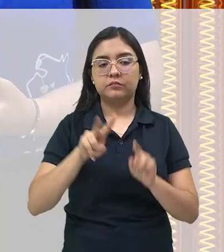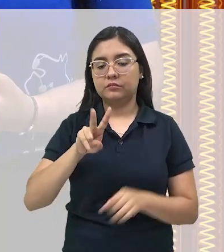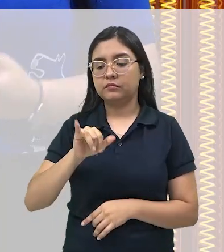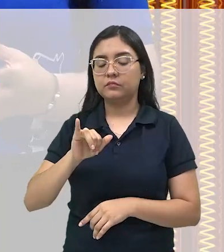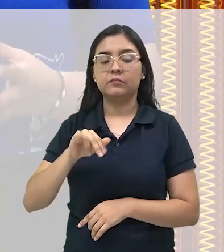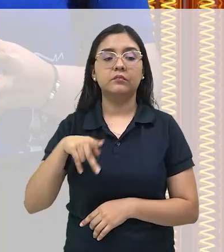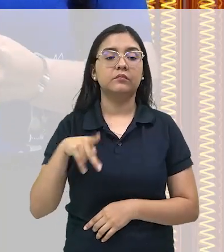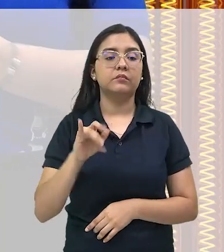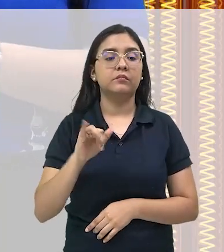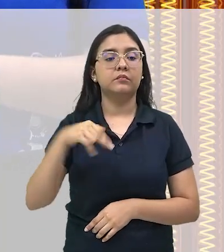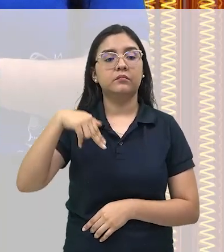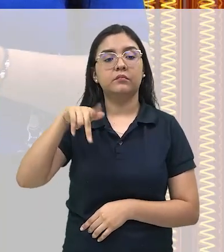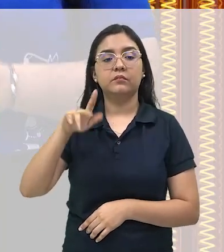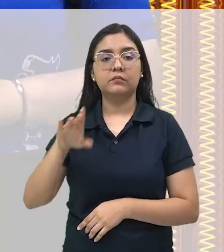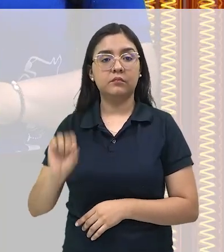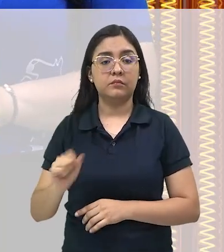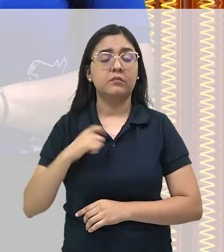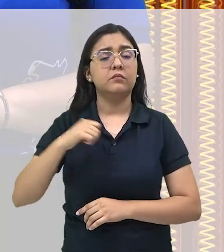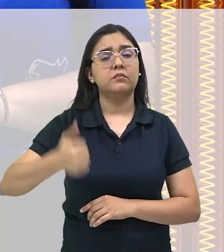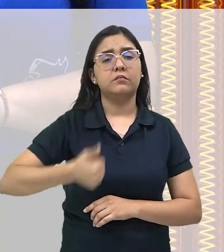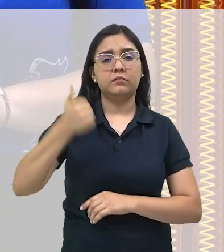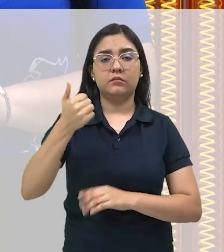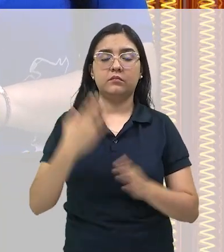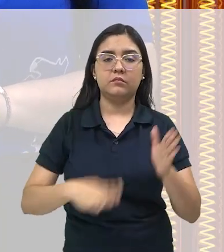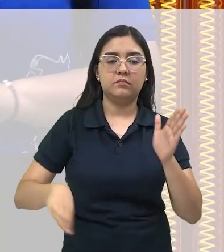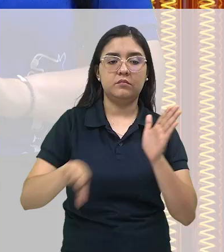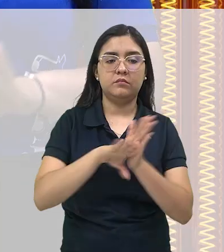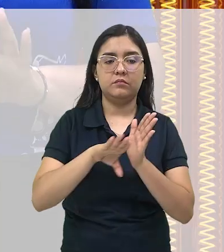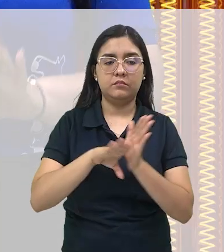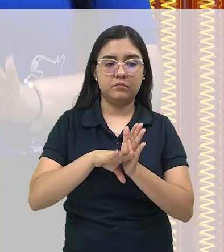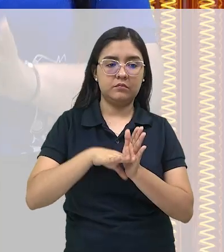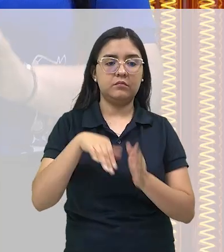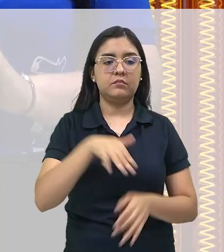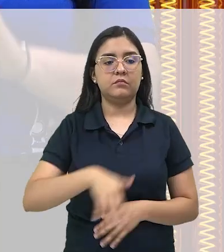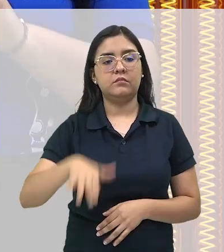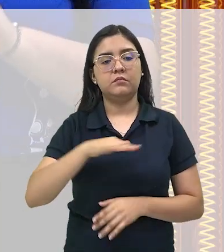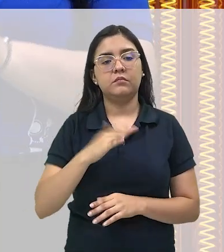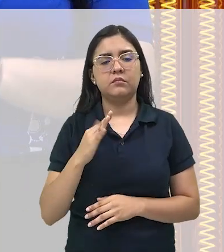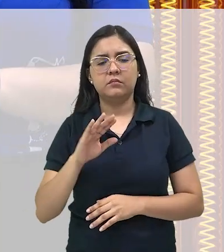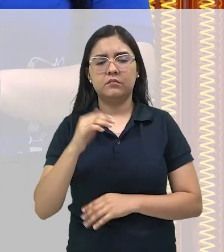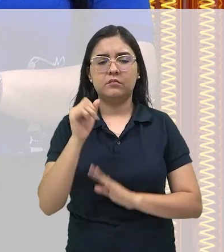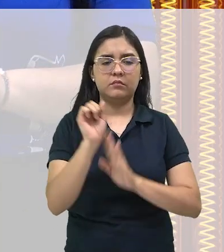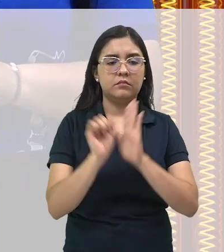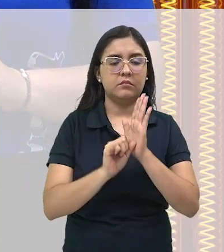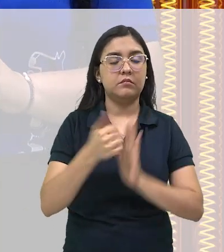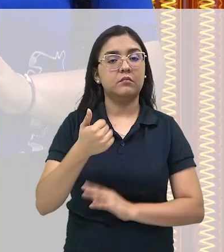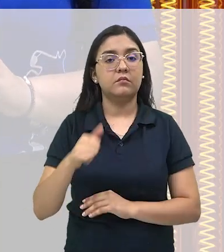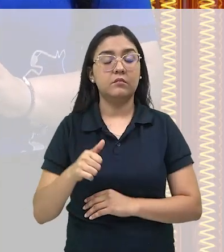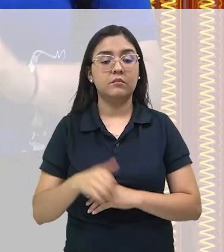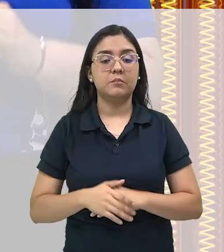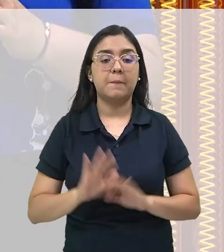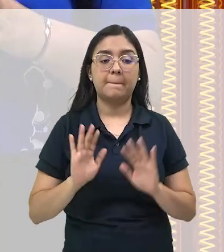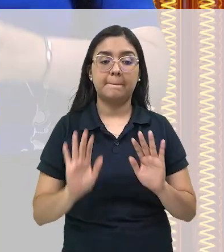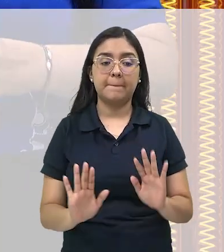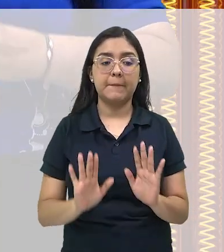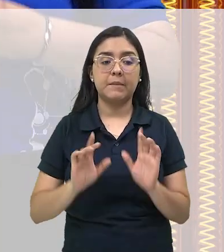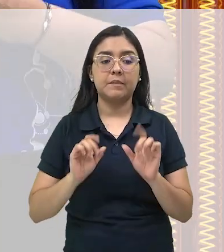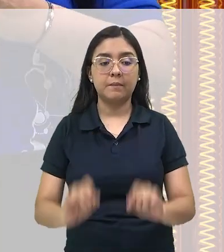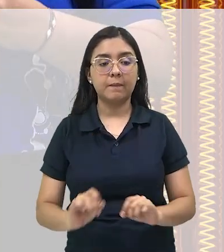primeiros a chegar, os primeiros colonizadores a chegar naquele território, lá por volta do século XI. No